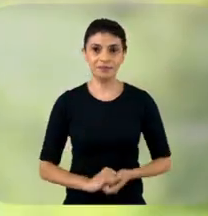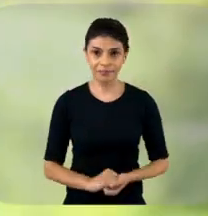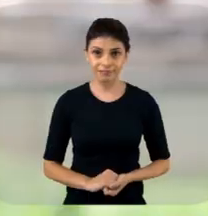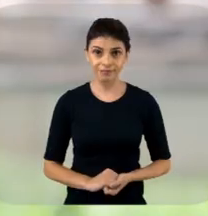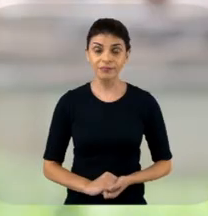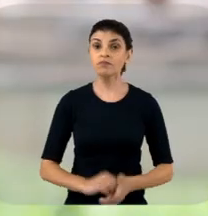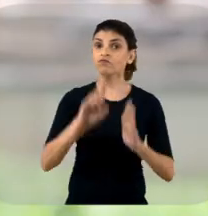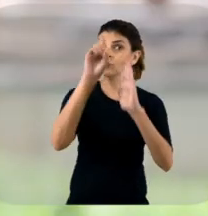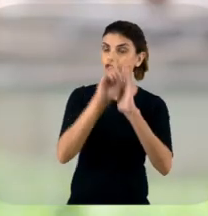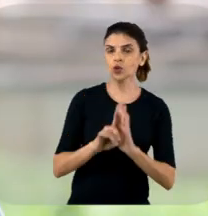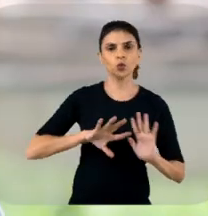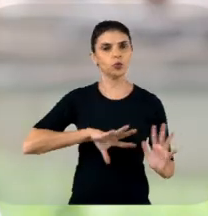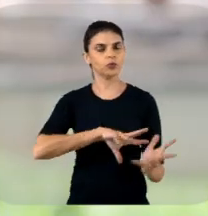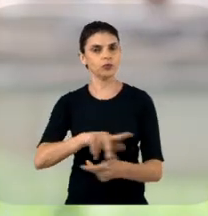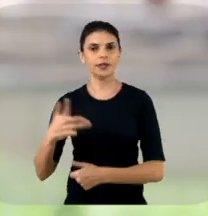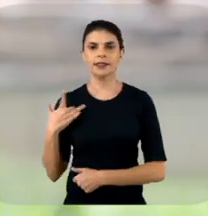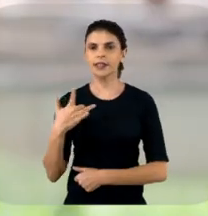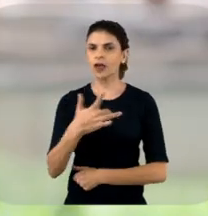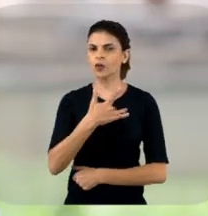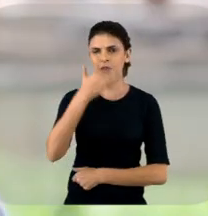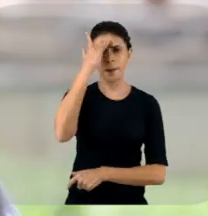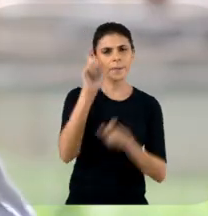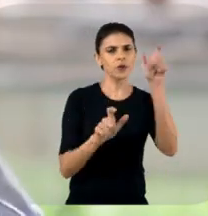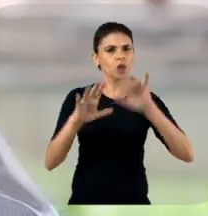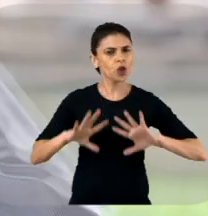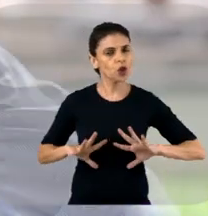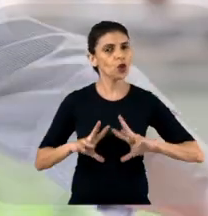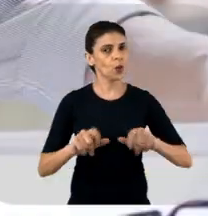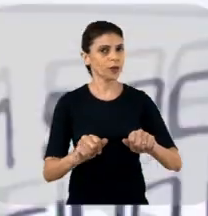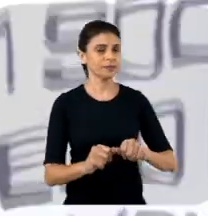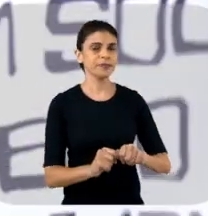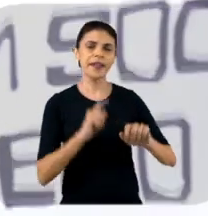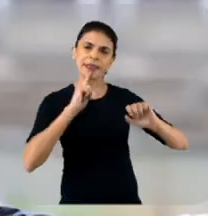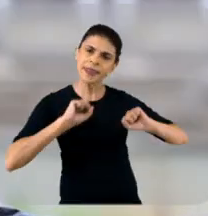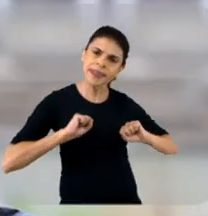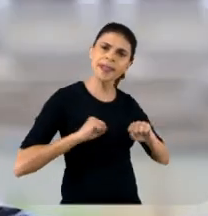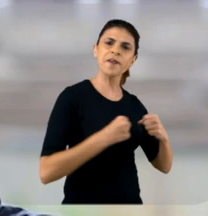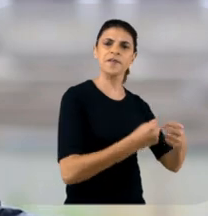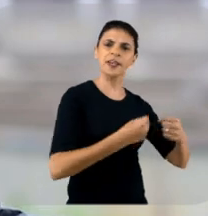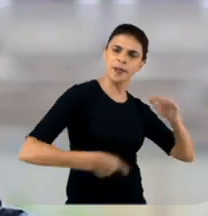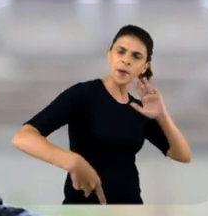pobreza. Pelo direito universal à saúde de todas as pessoas.